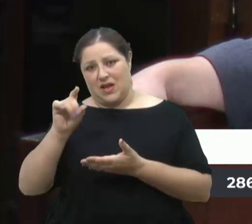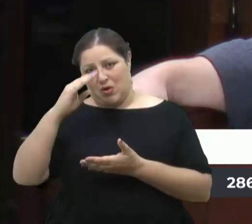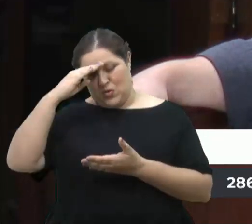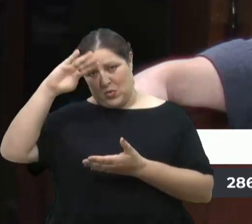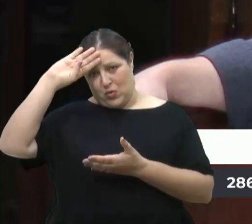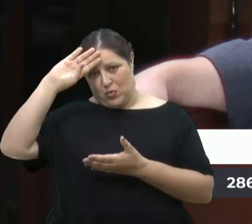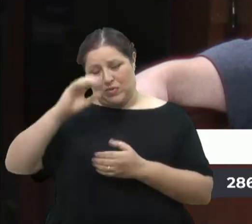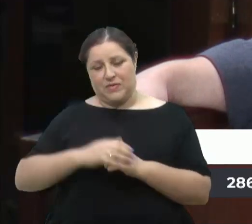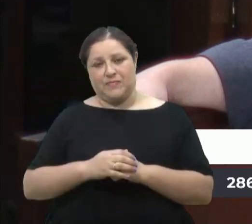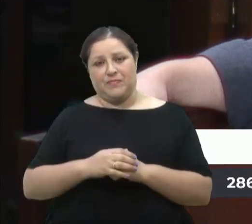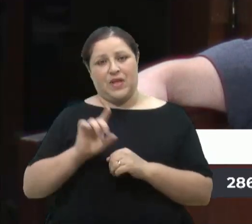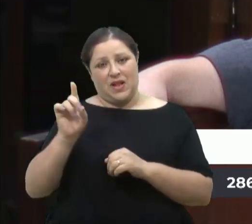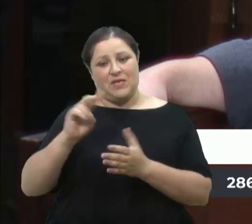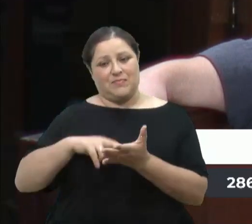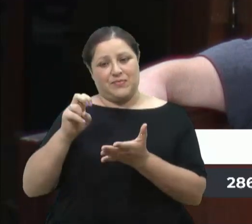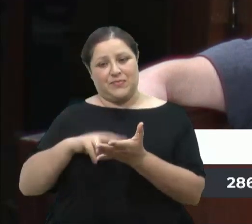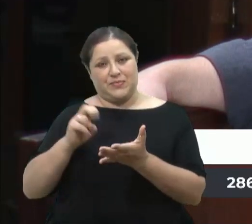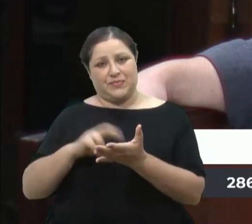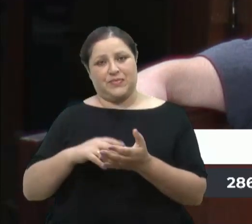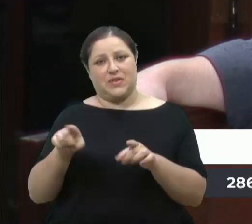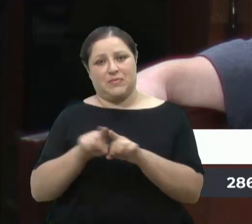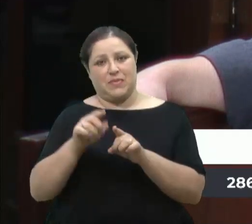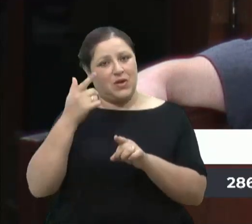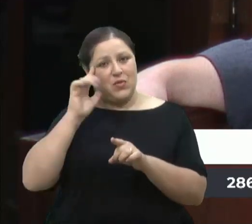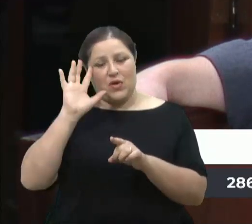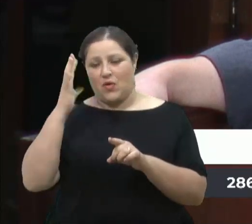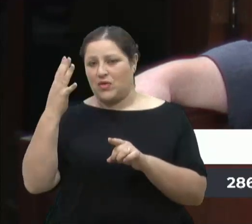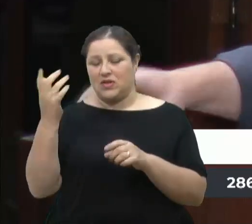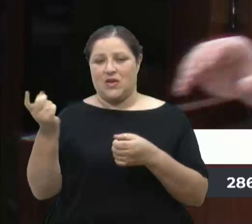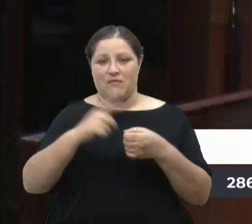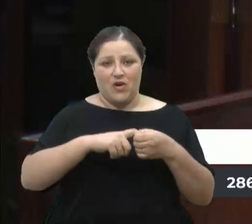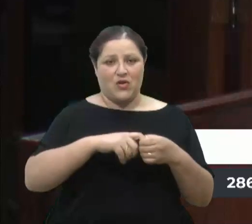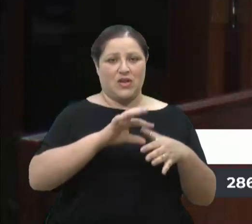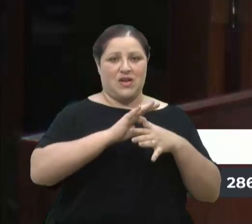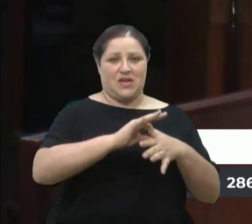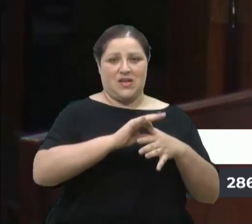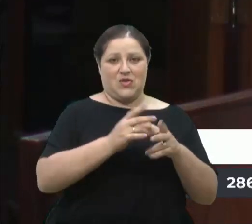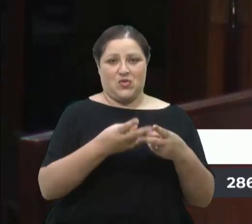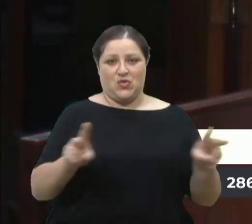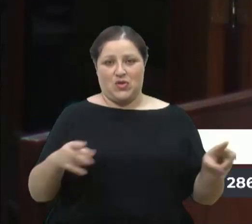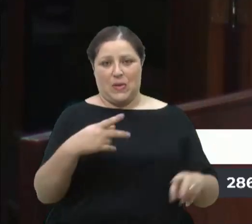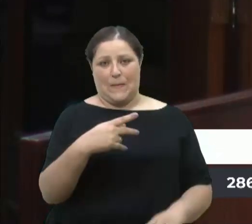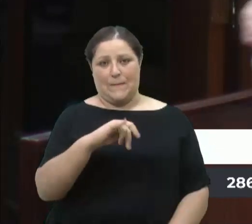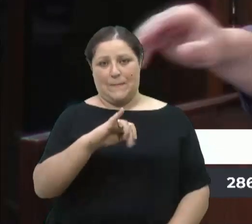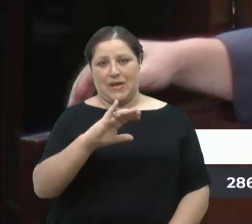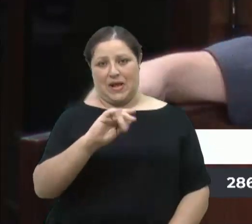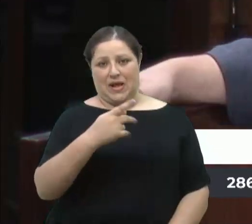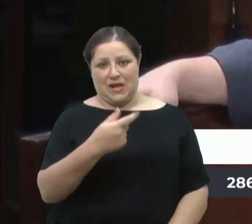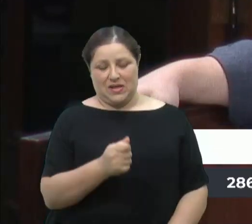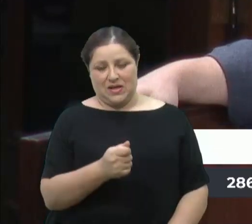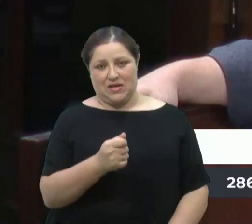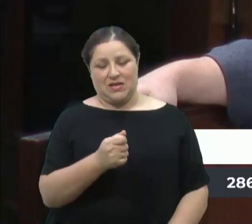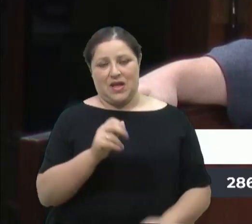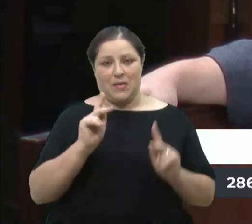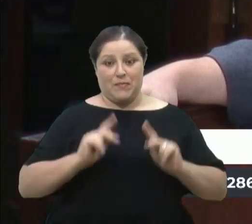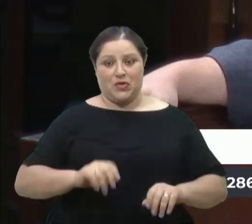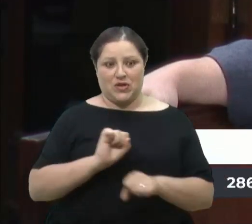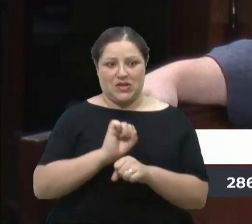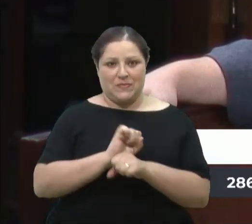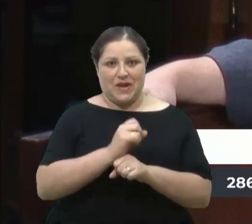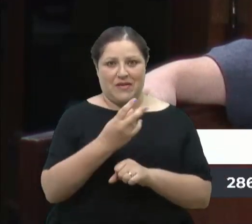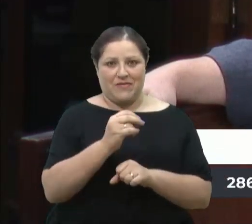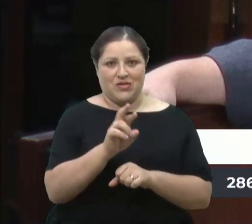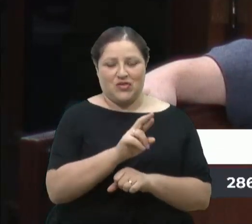não aconteceu a volta da Picanha Tem bastante gente esperando a picanha 20 pila que ainda não aconteceu mas chegou